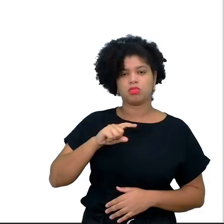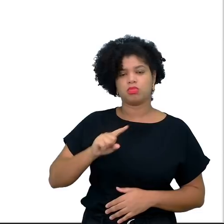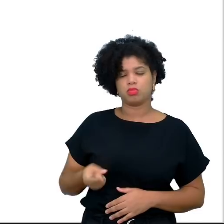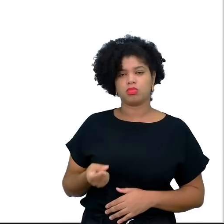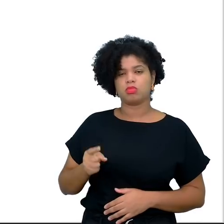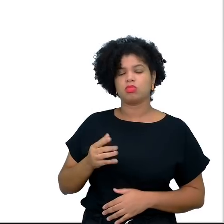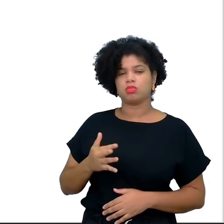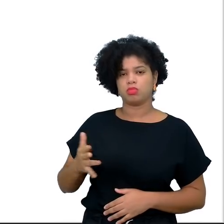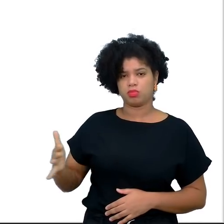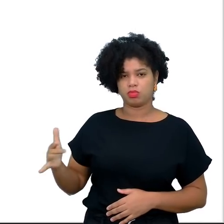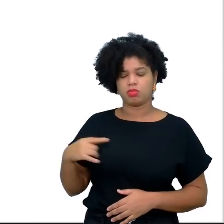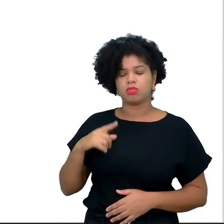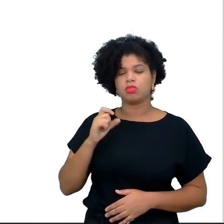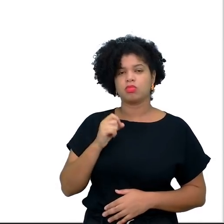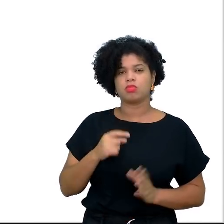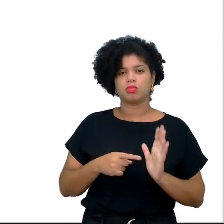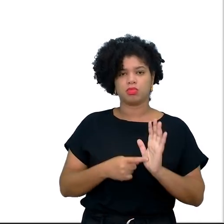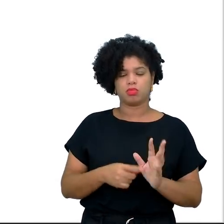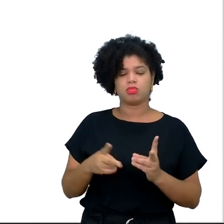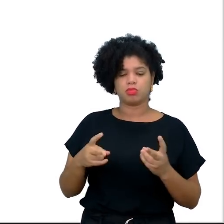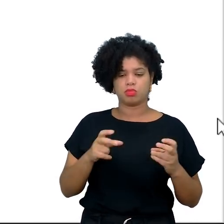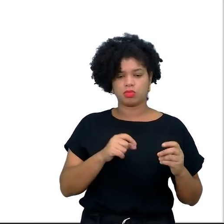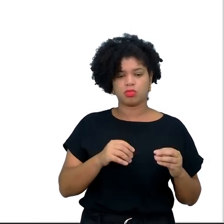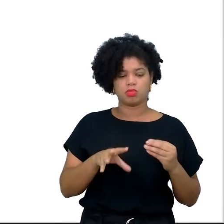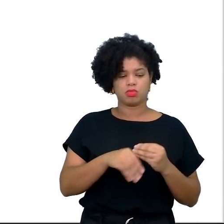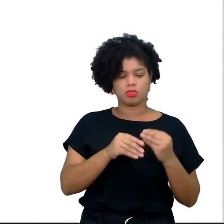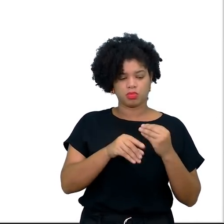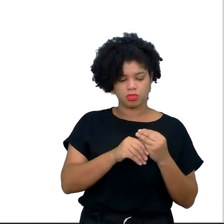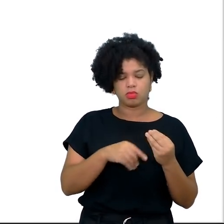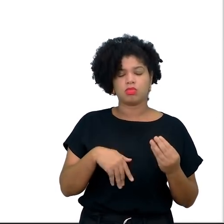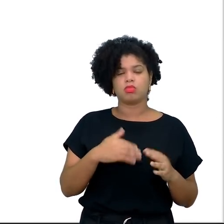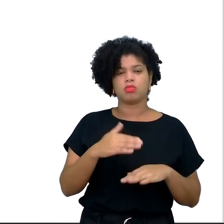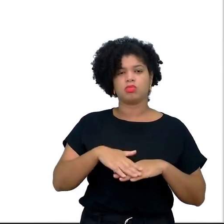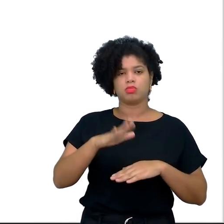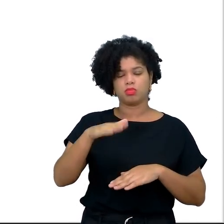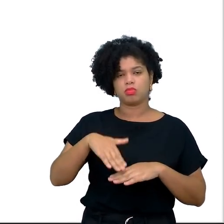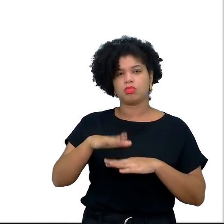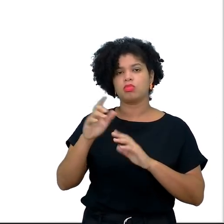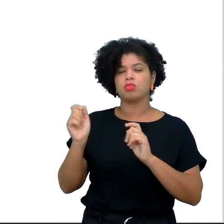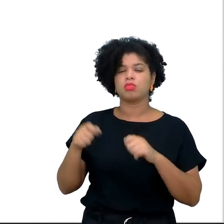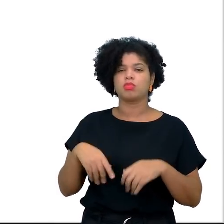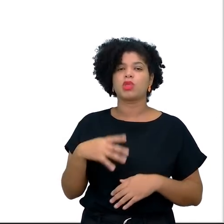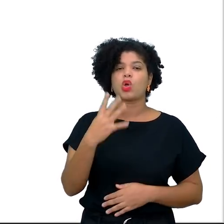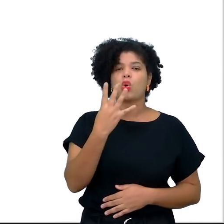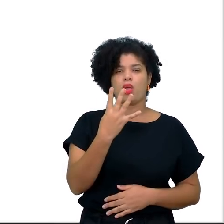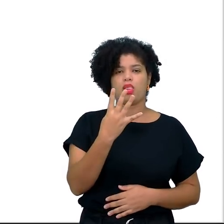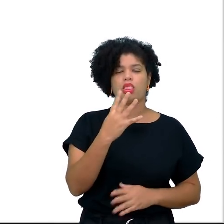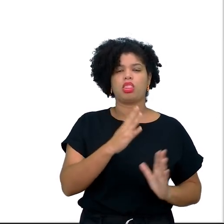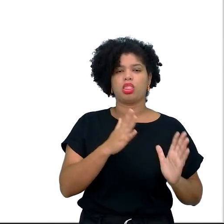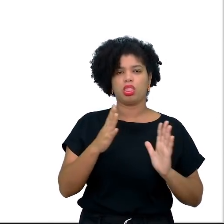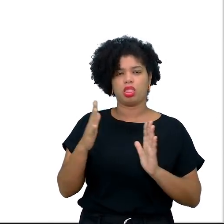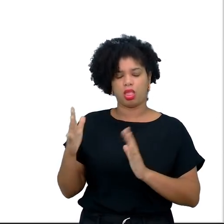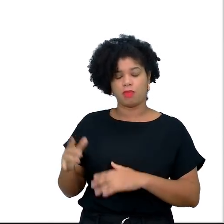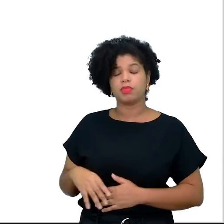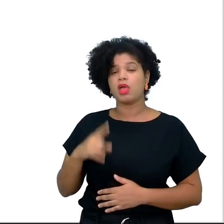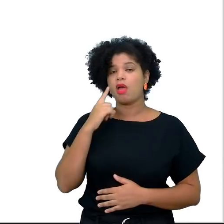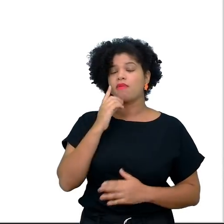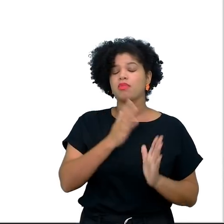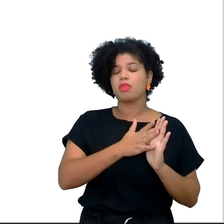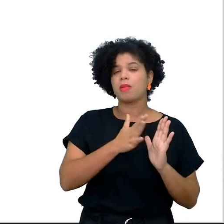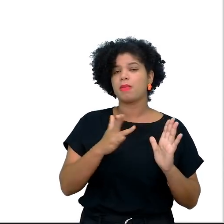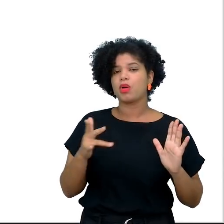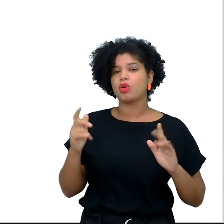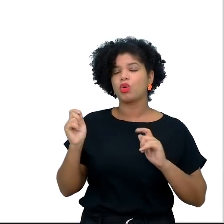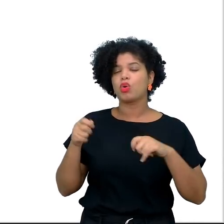decimal, né, o que vai lhes permitir compor, decompor números até 4 ordens. E esse percurso ele